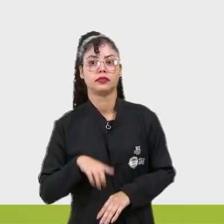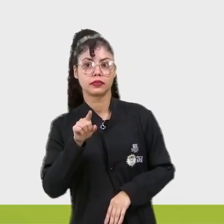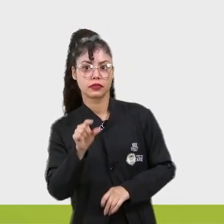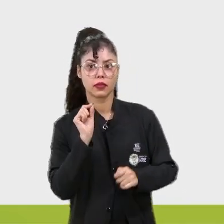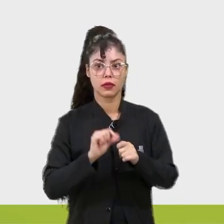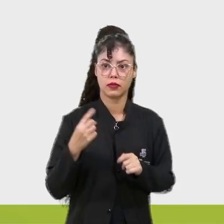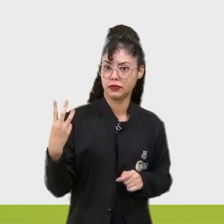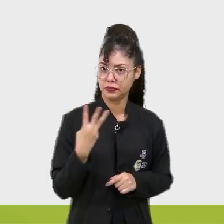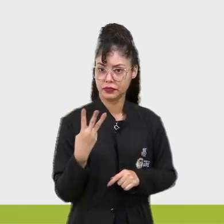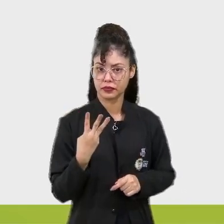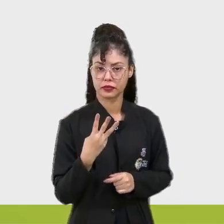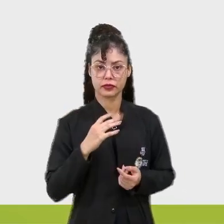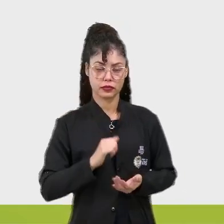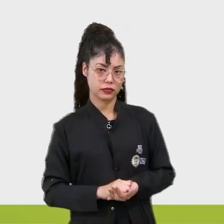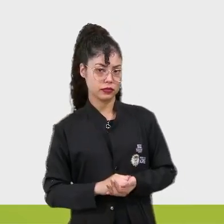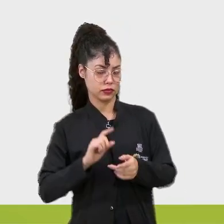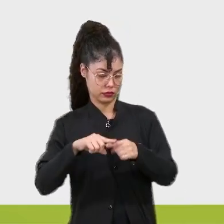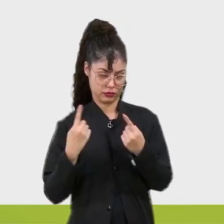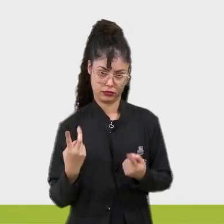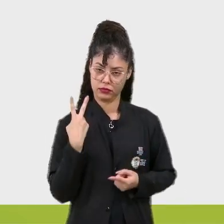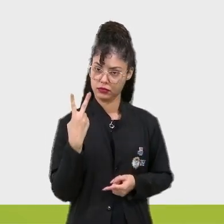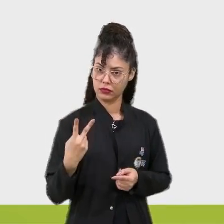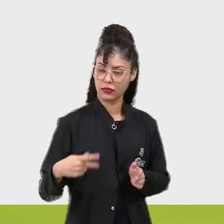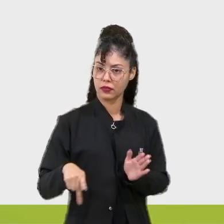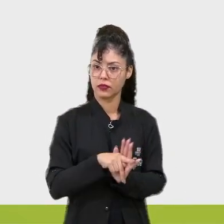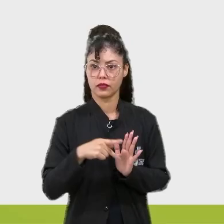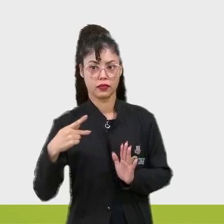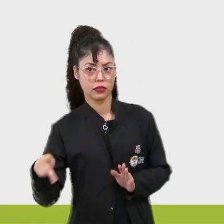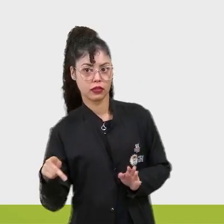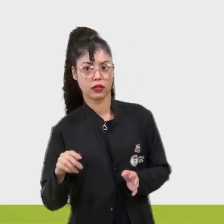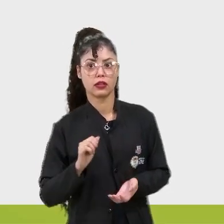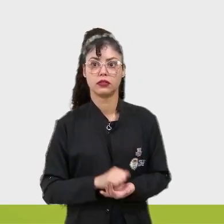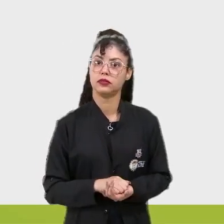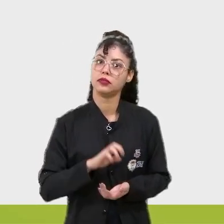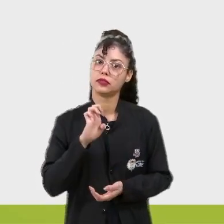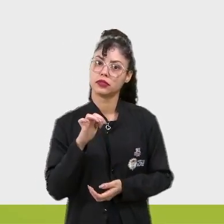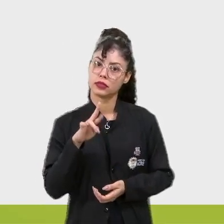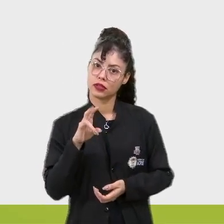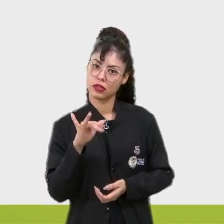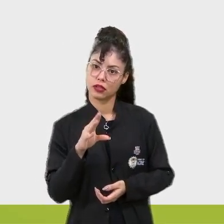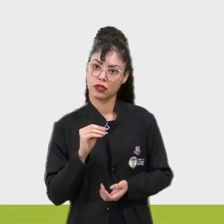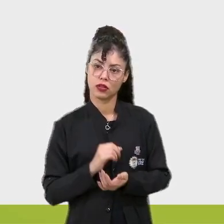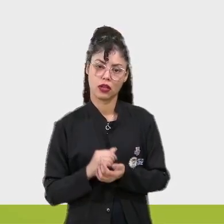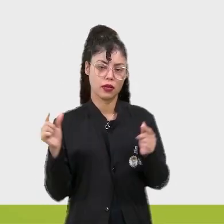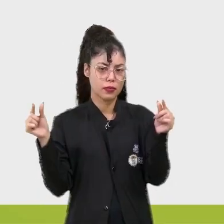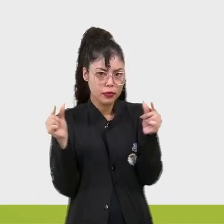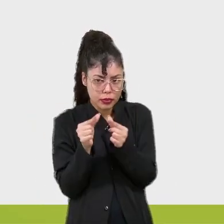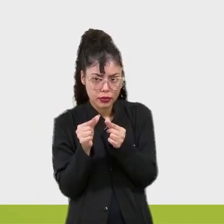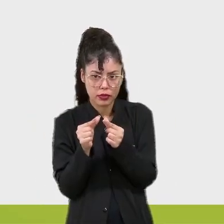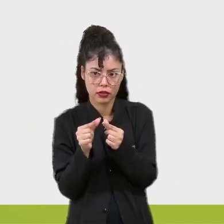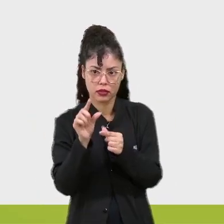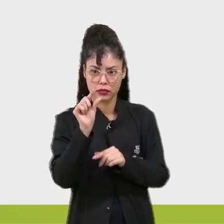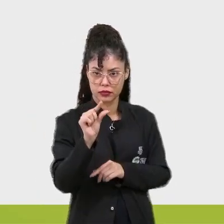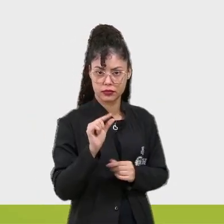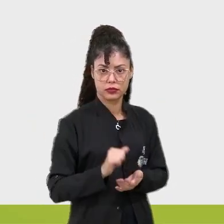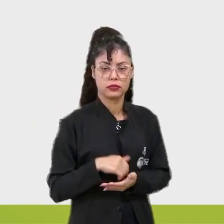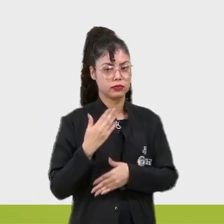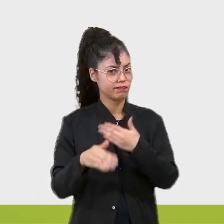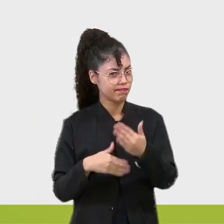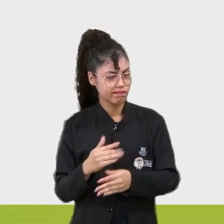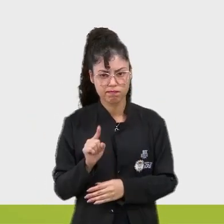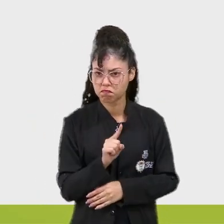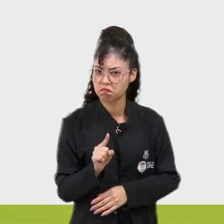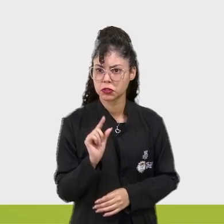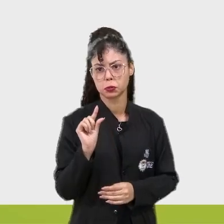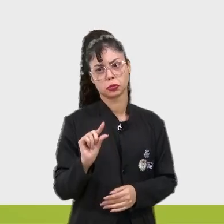as 3 partes do texto, mas 2 delas foram embrionárias, ou seja, curtinhas, pequenas, não desenvolveu